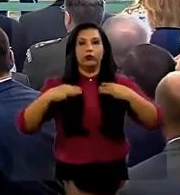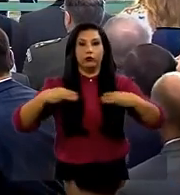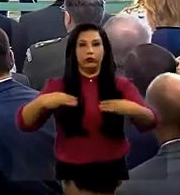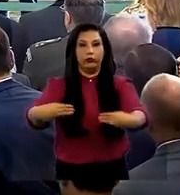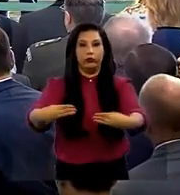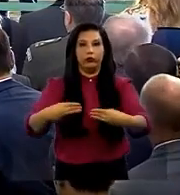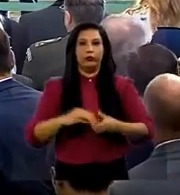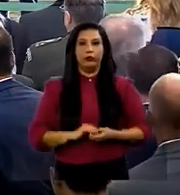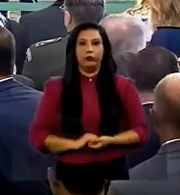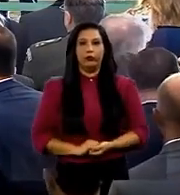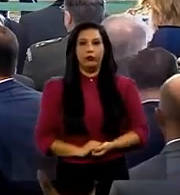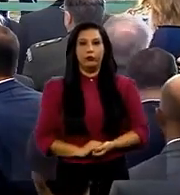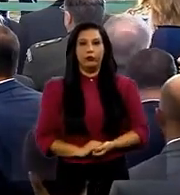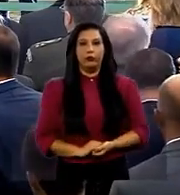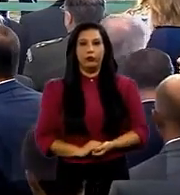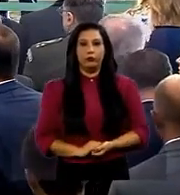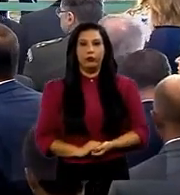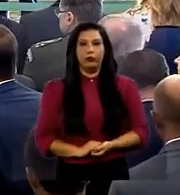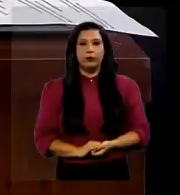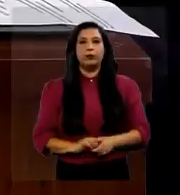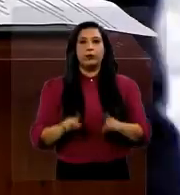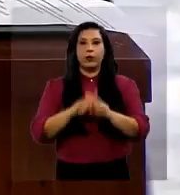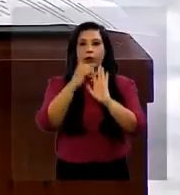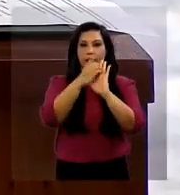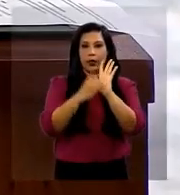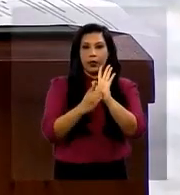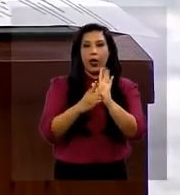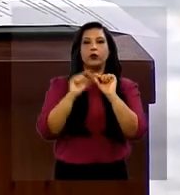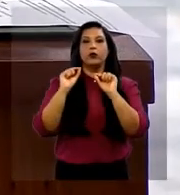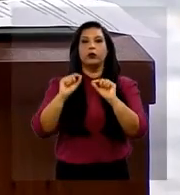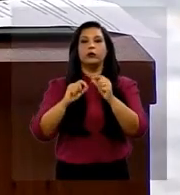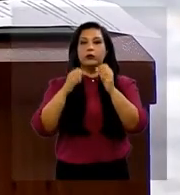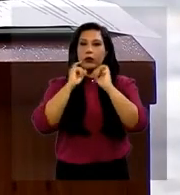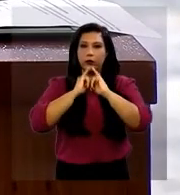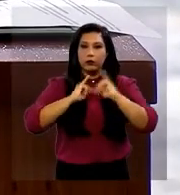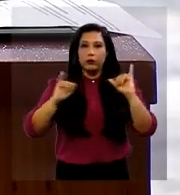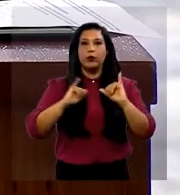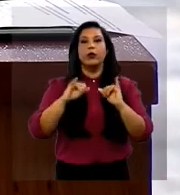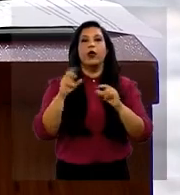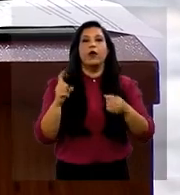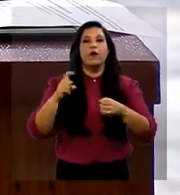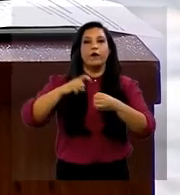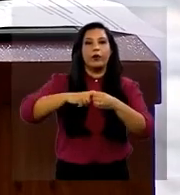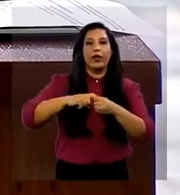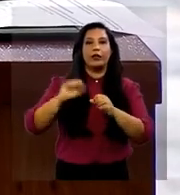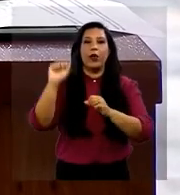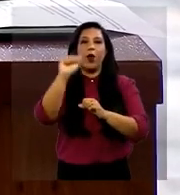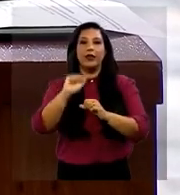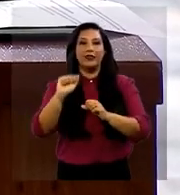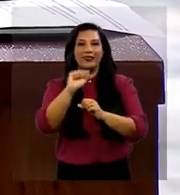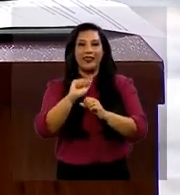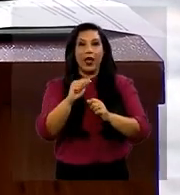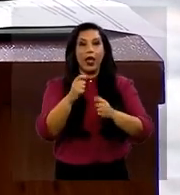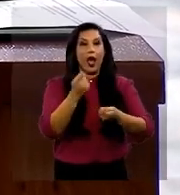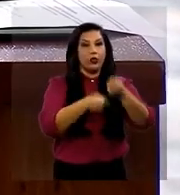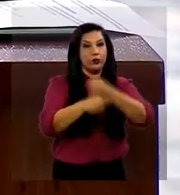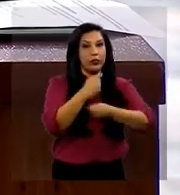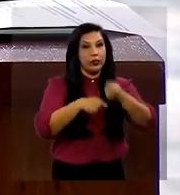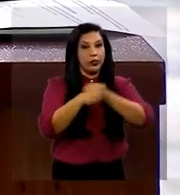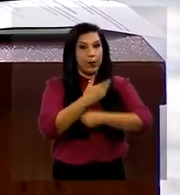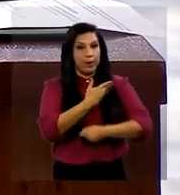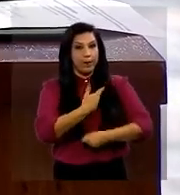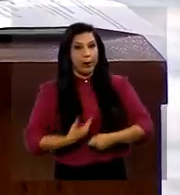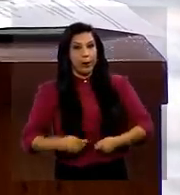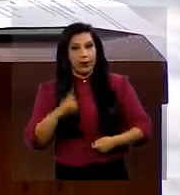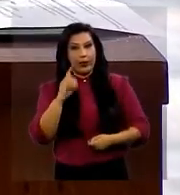Ministérios. E decreto que dispõe sobre a vinculação das entidades da administração pública federal